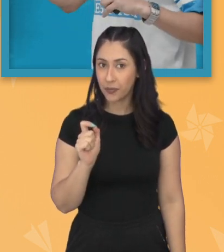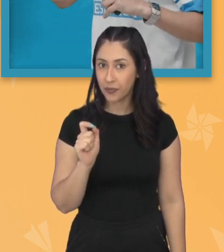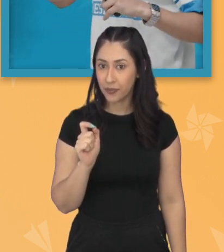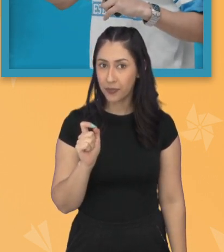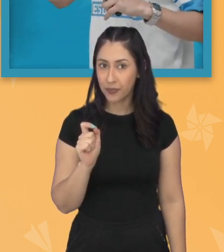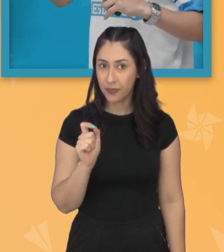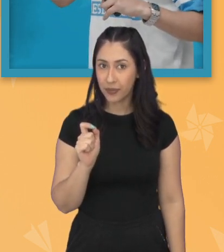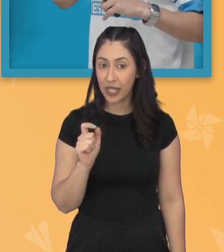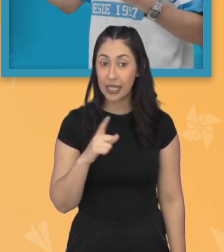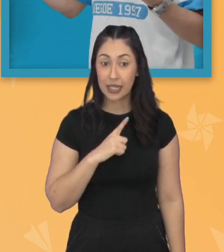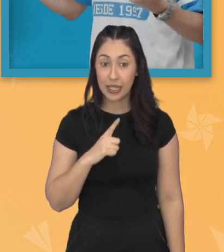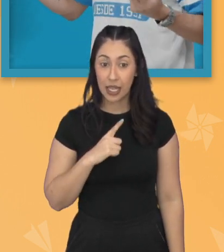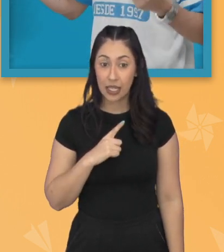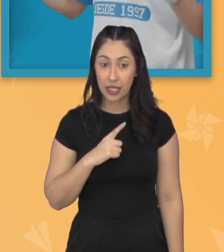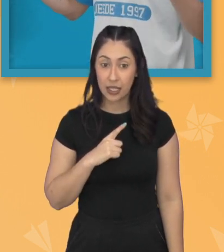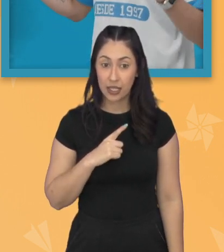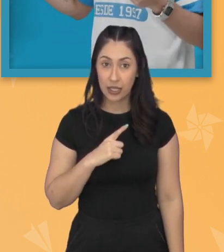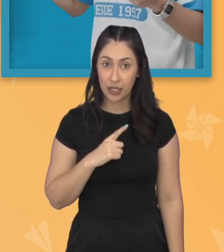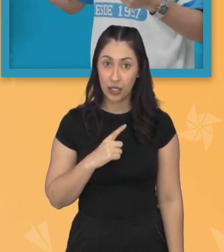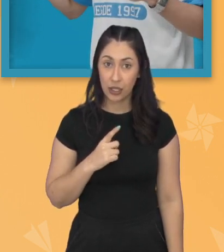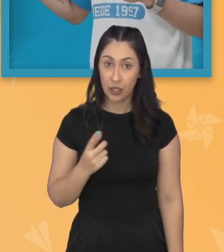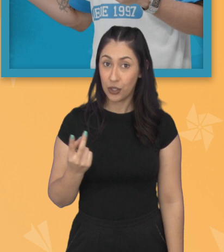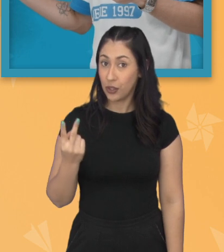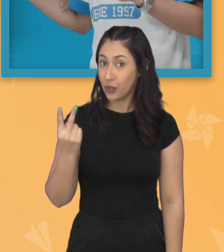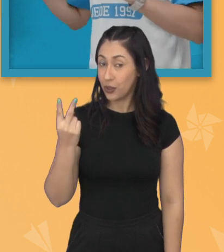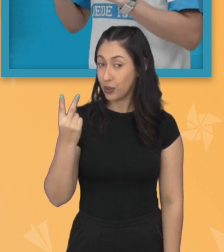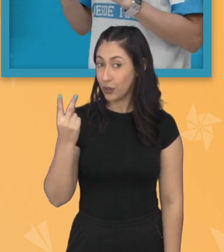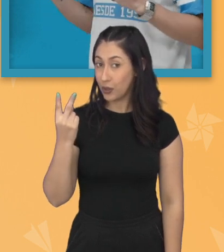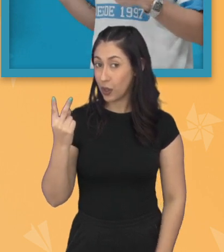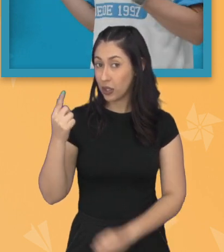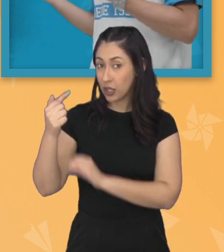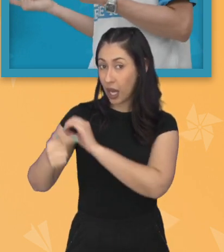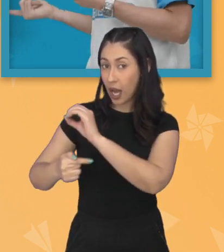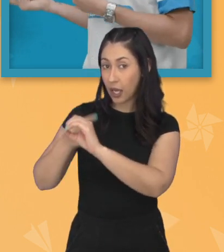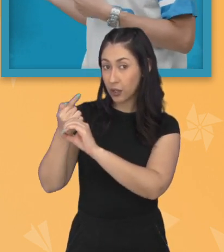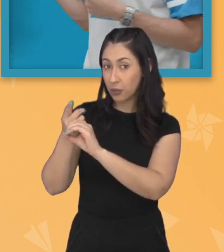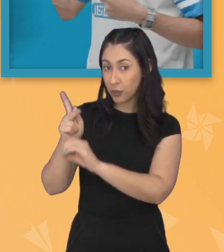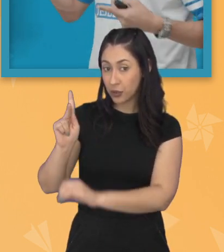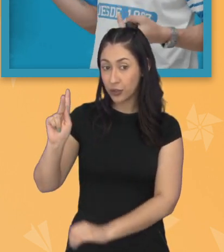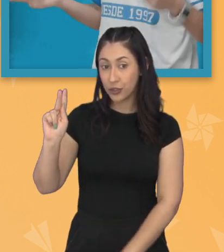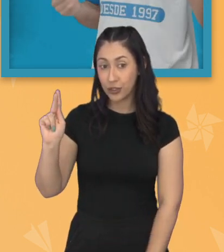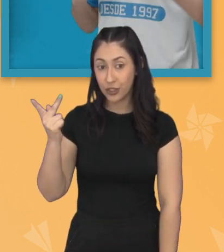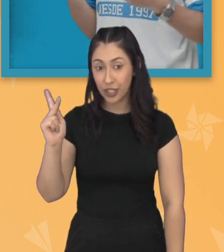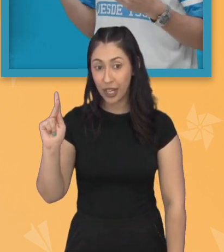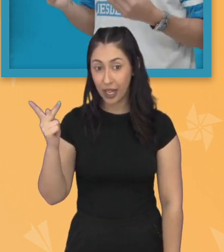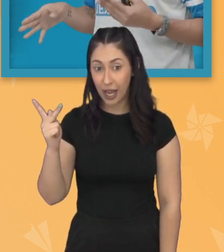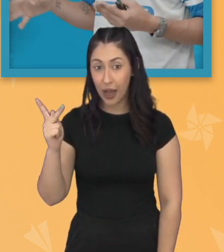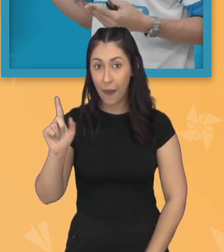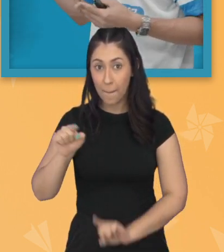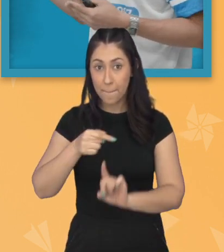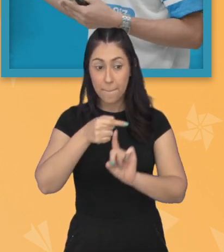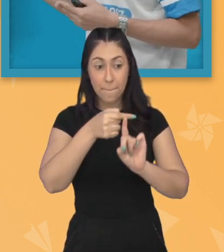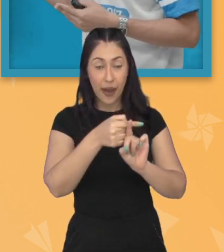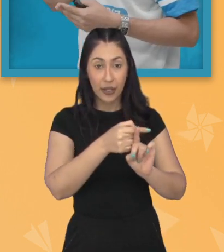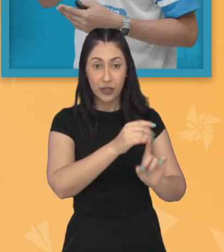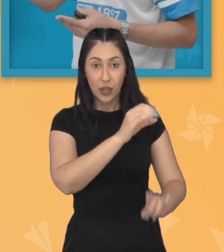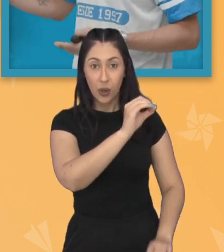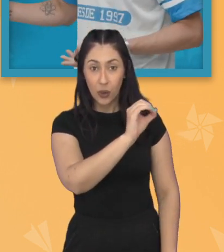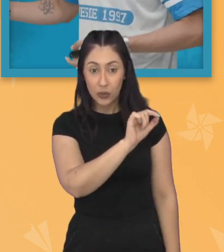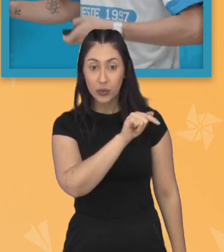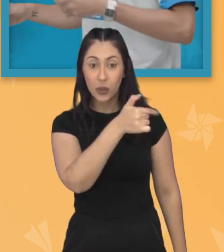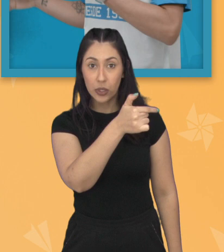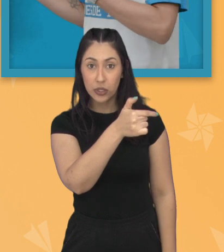né? A gente tem H, né? Gás hidrogênio, mais gás oxigênio, para formar a molécula de água. Para balancear isso, né, a gente vai ter o